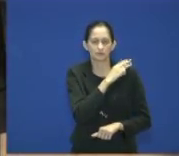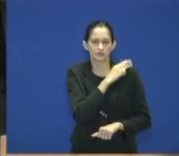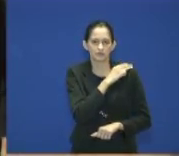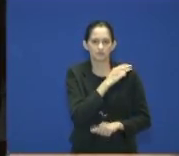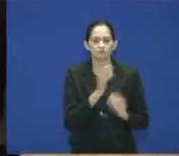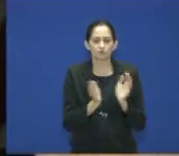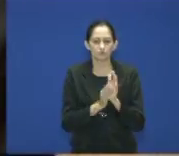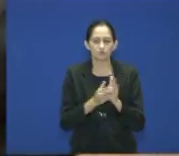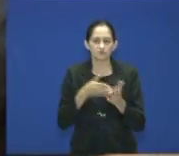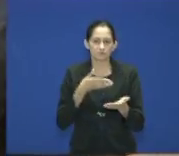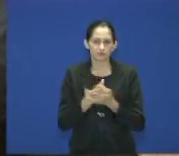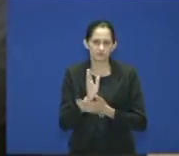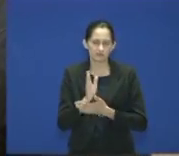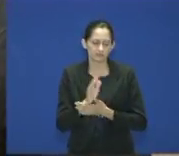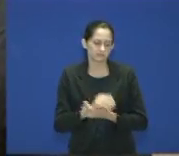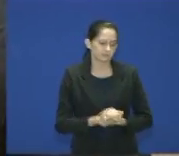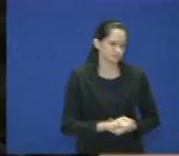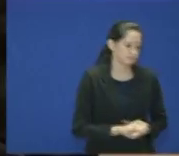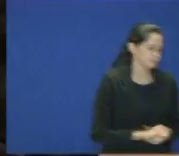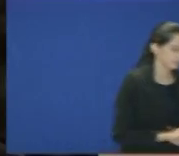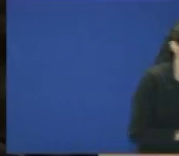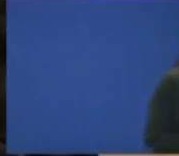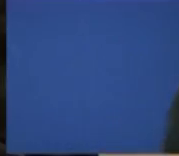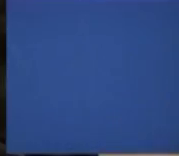e aprovada pelo Congresso.